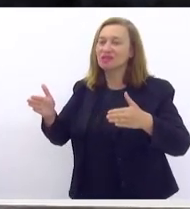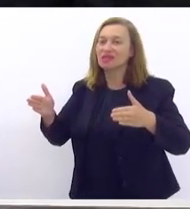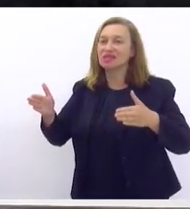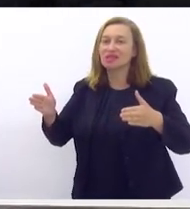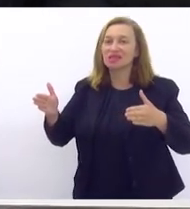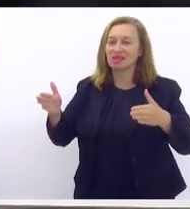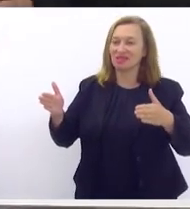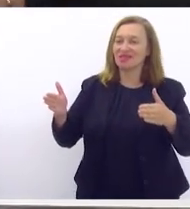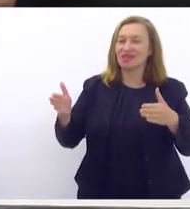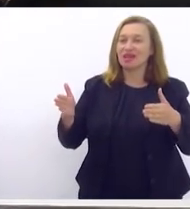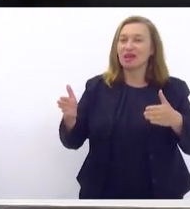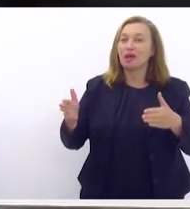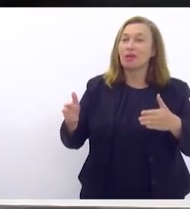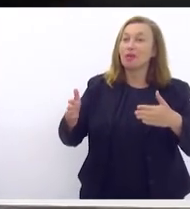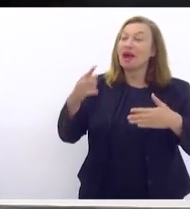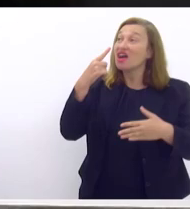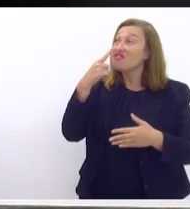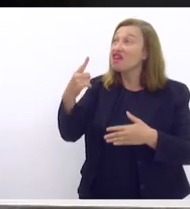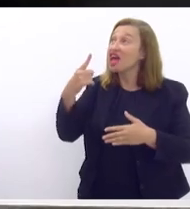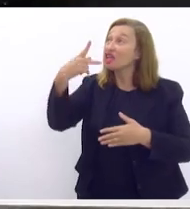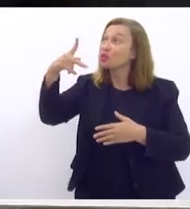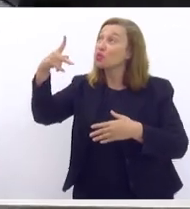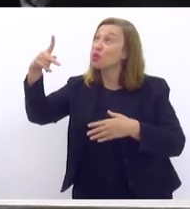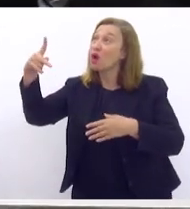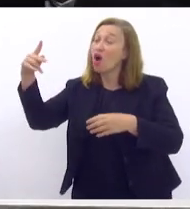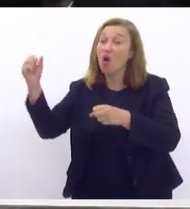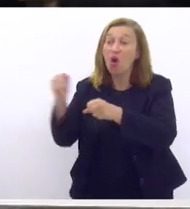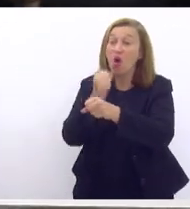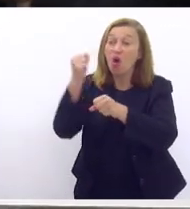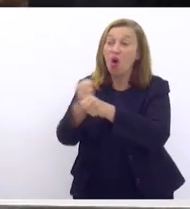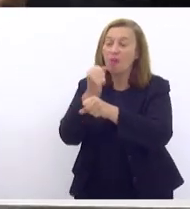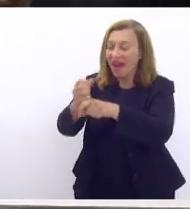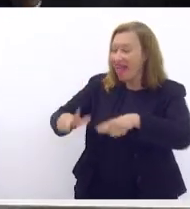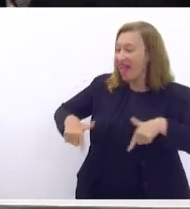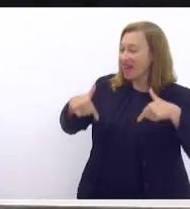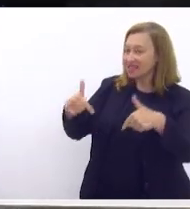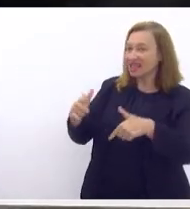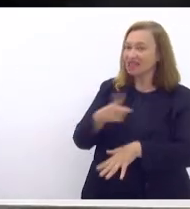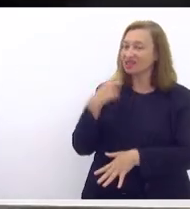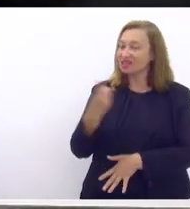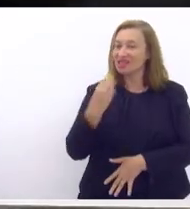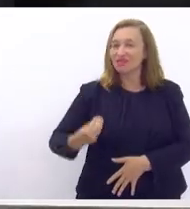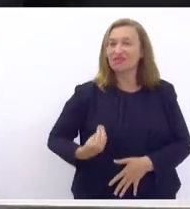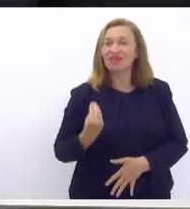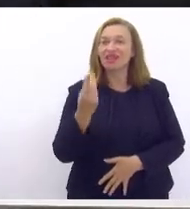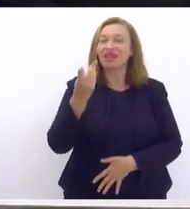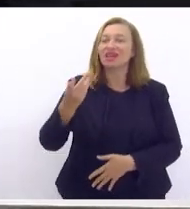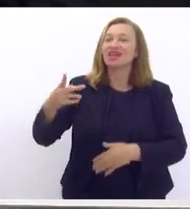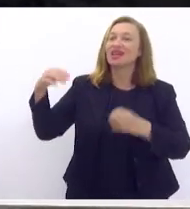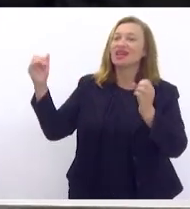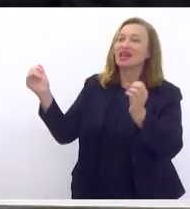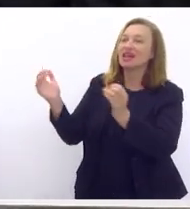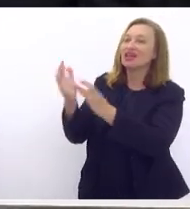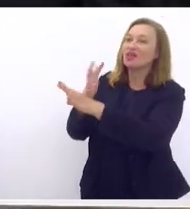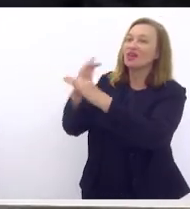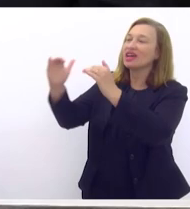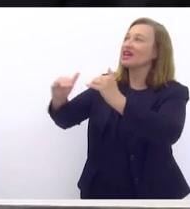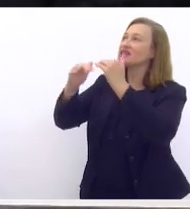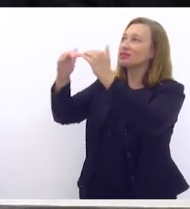corações, para que a tua obra, Senhor, seja sempre realizada. Bendito seja, louvado seja,